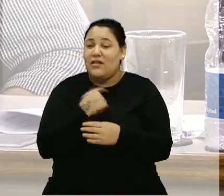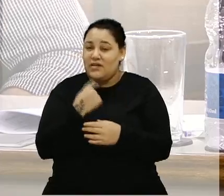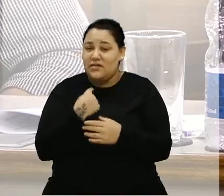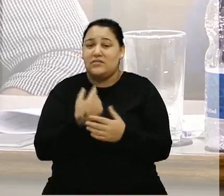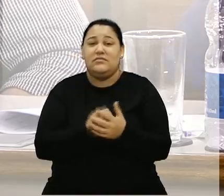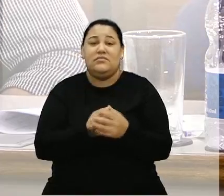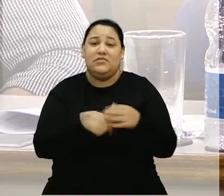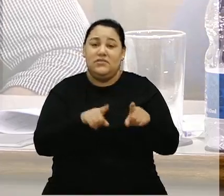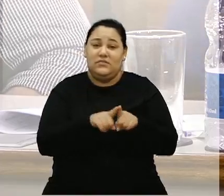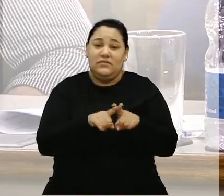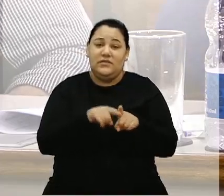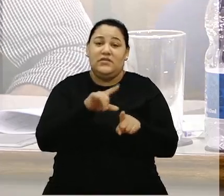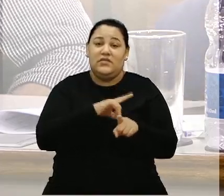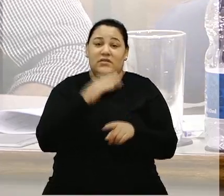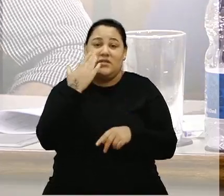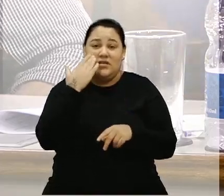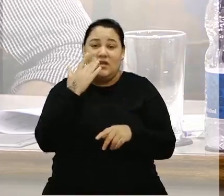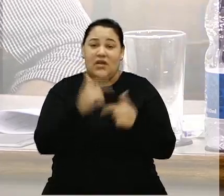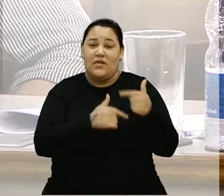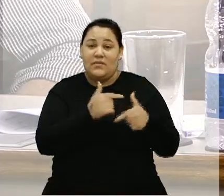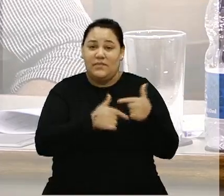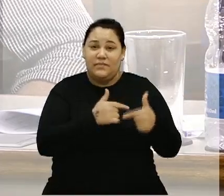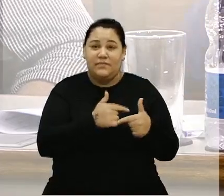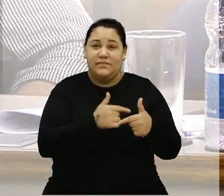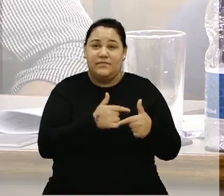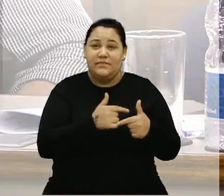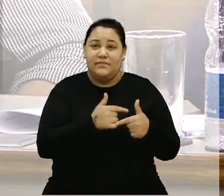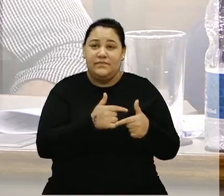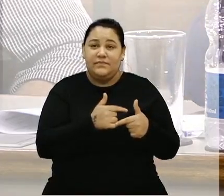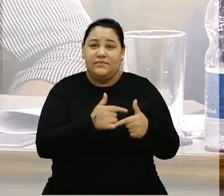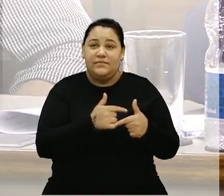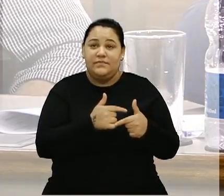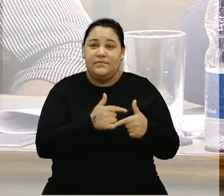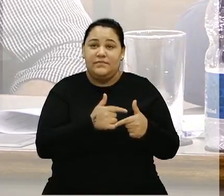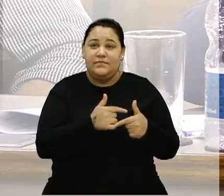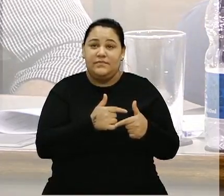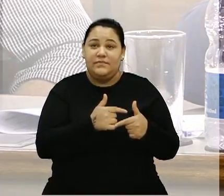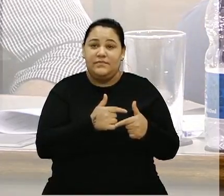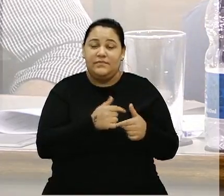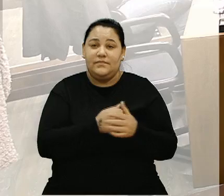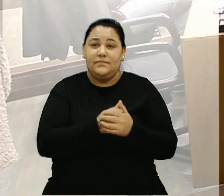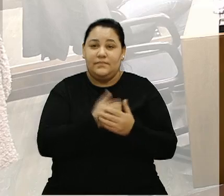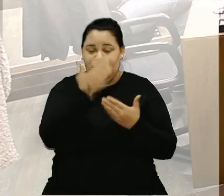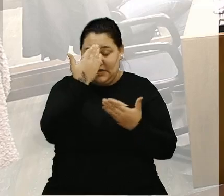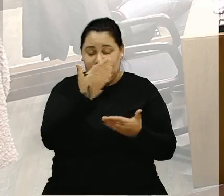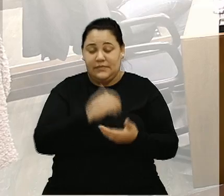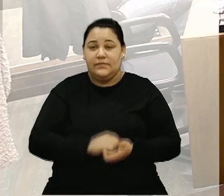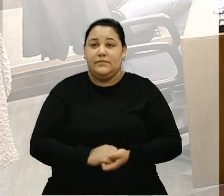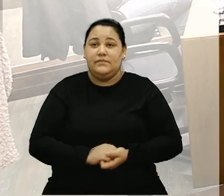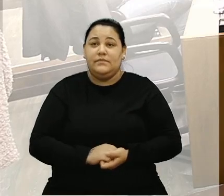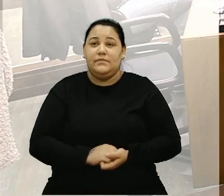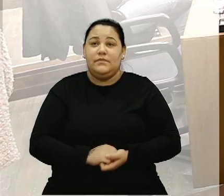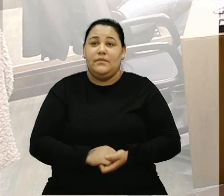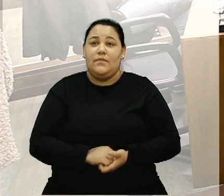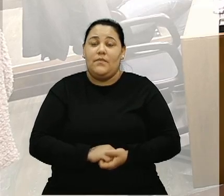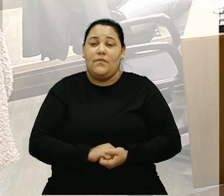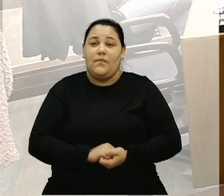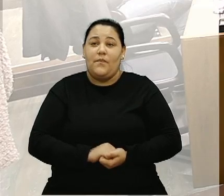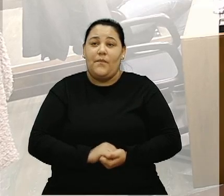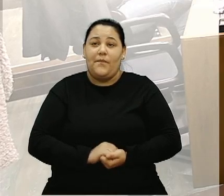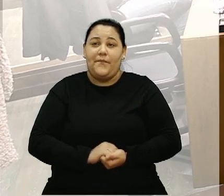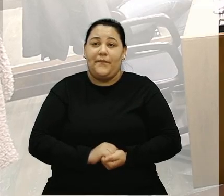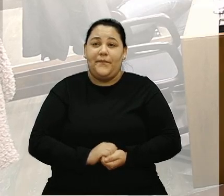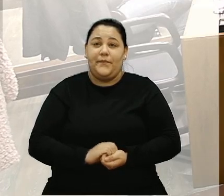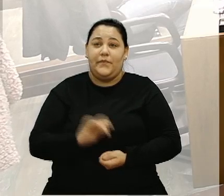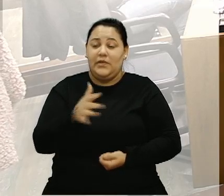um rapaz proativo, que é gente boa, que eu espero que uma pequena parte, se possível, Schalco. Obrigado. Não, é mais ou menos por aí.